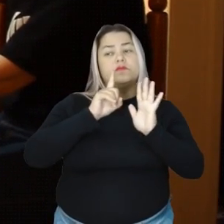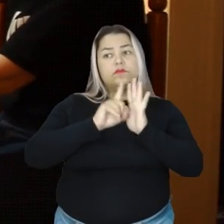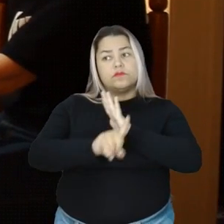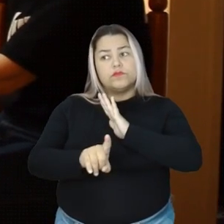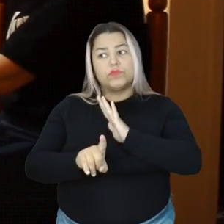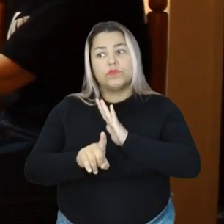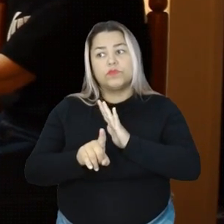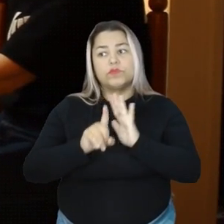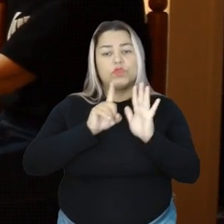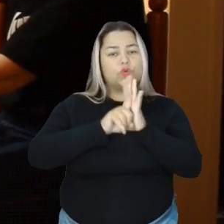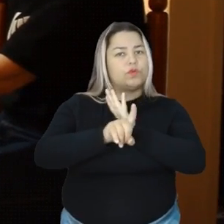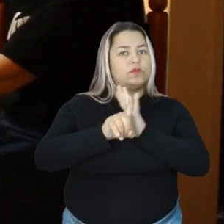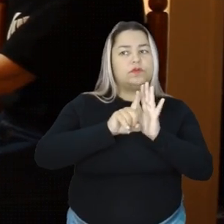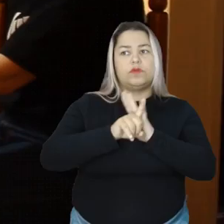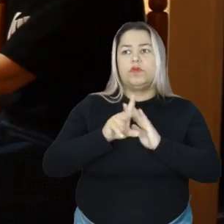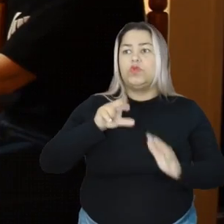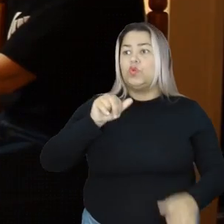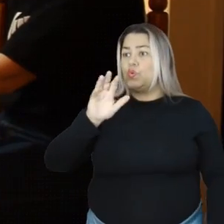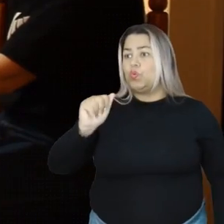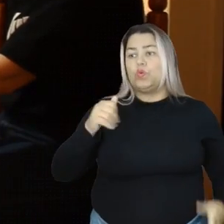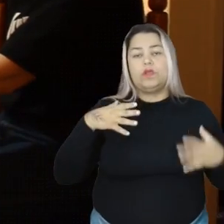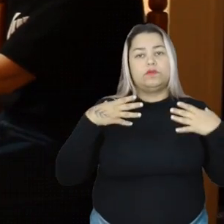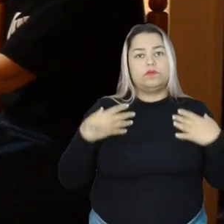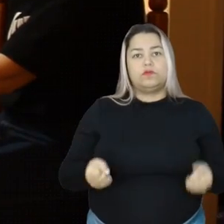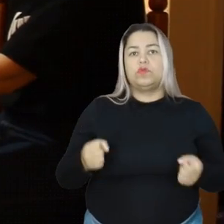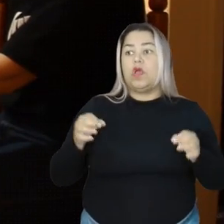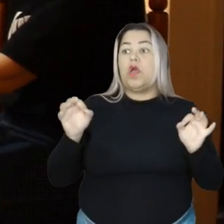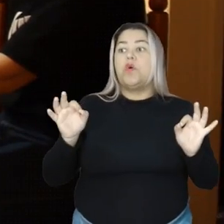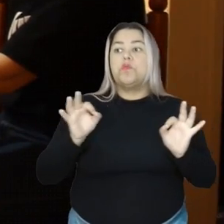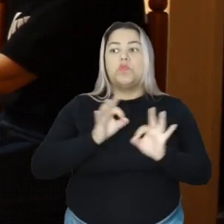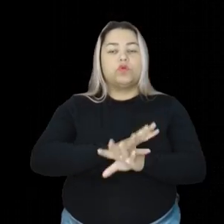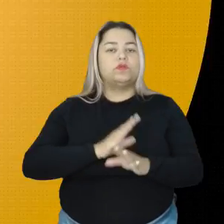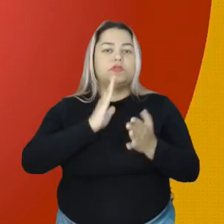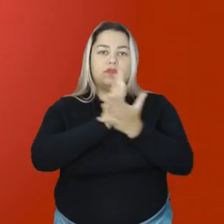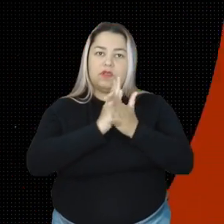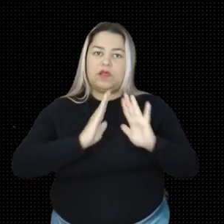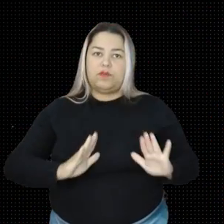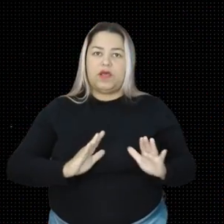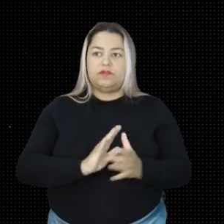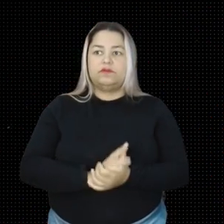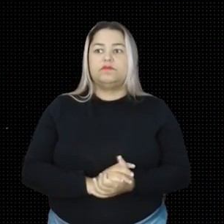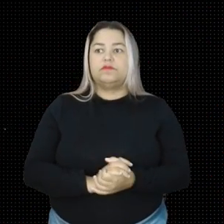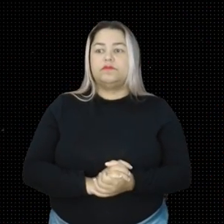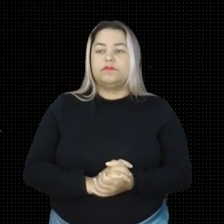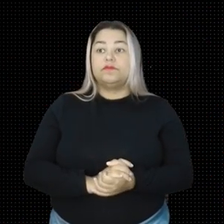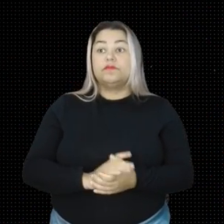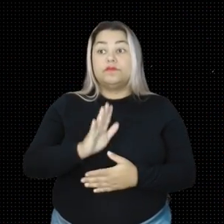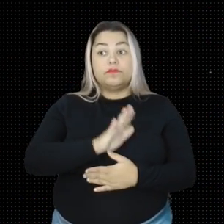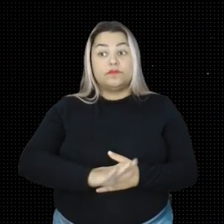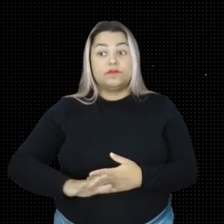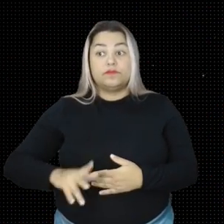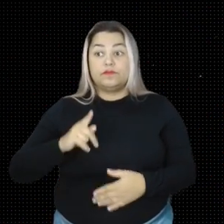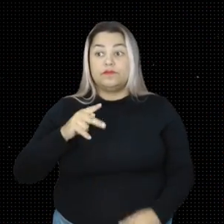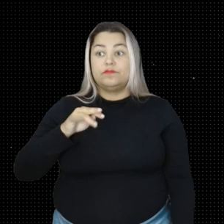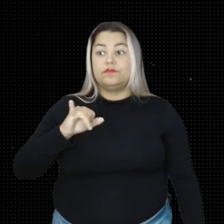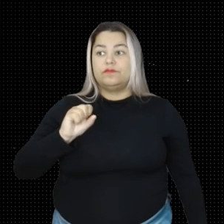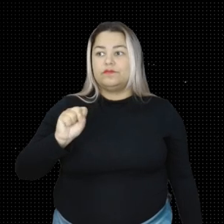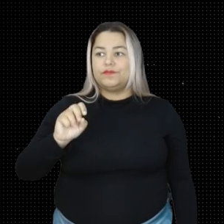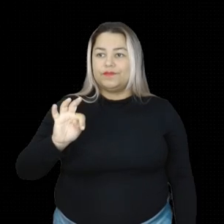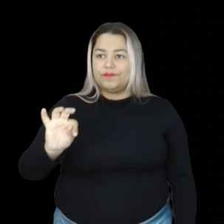questionadoras. Nunca aceite as coisas como prontas e acabadas. Crianças petistas.